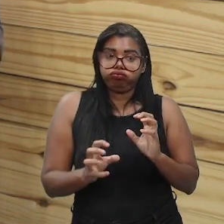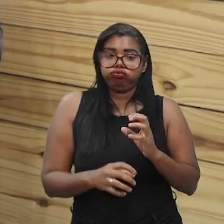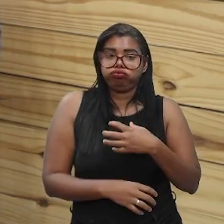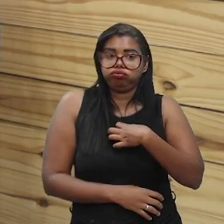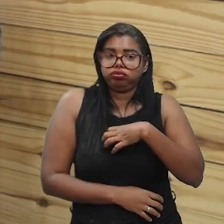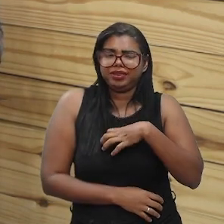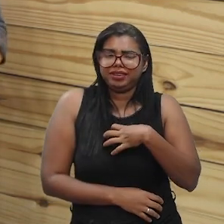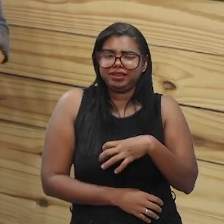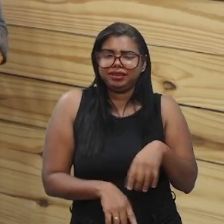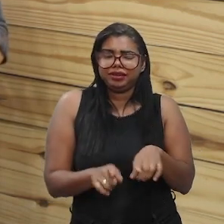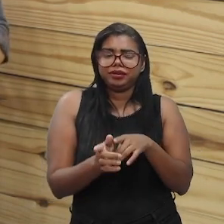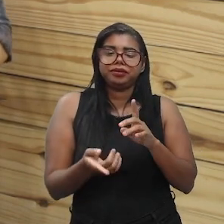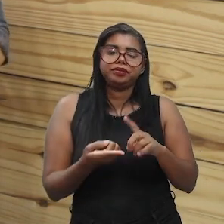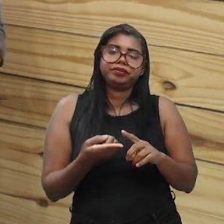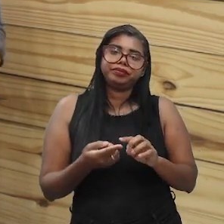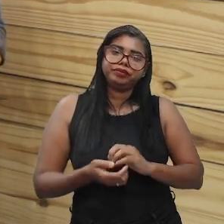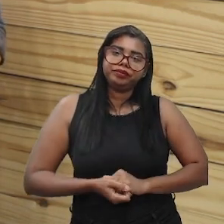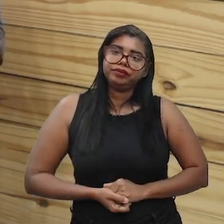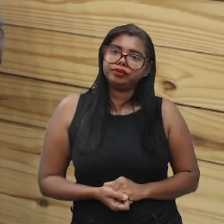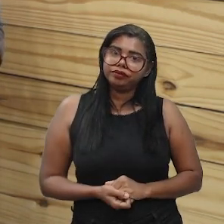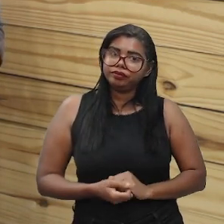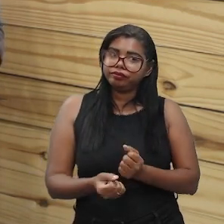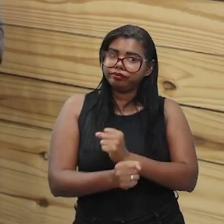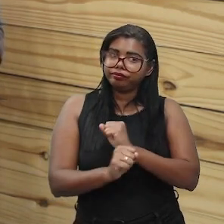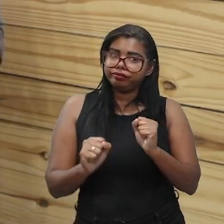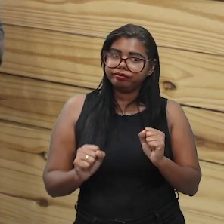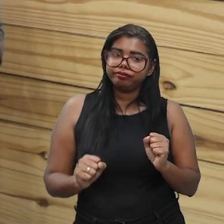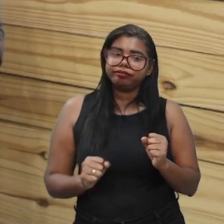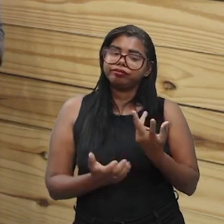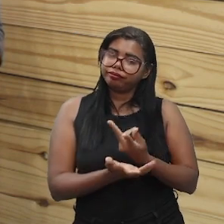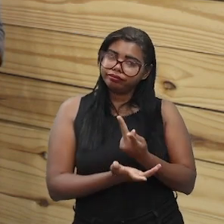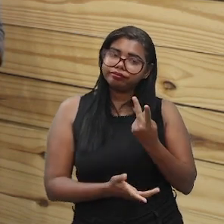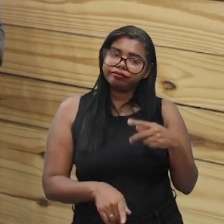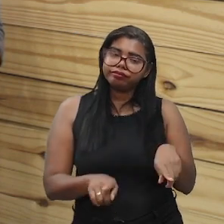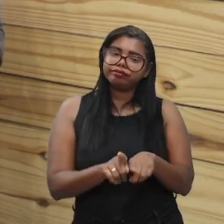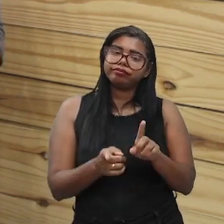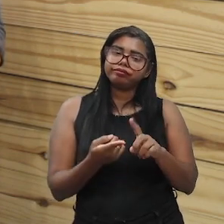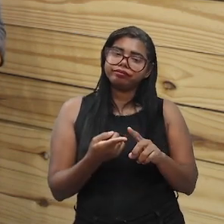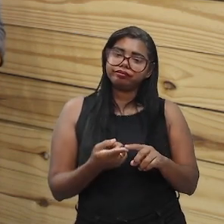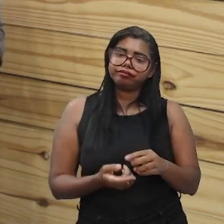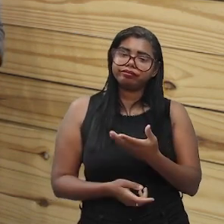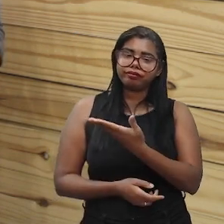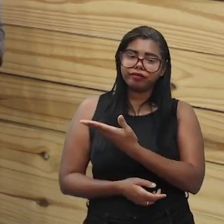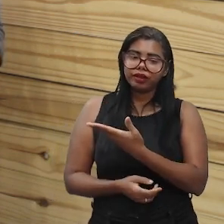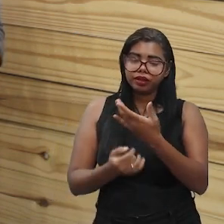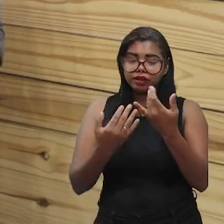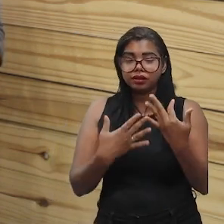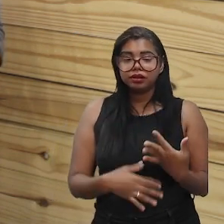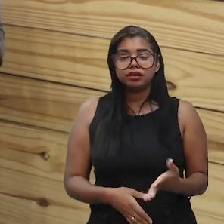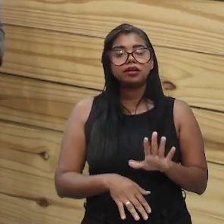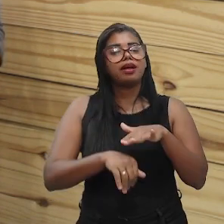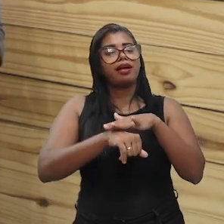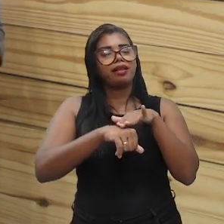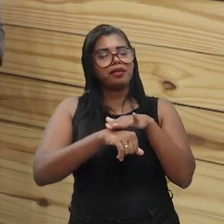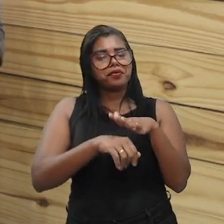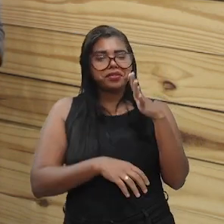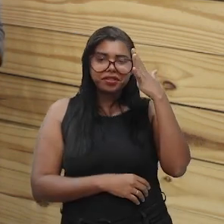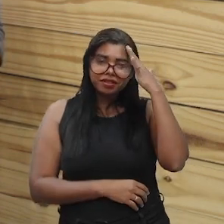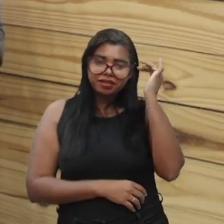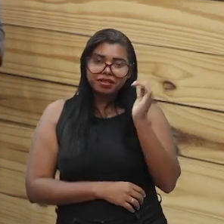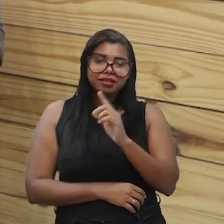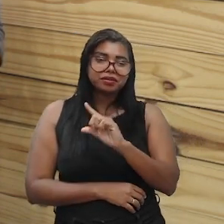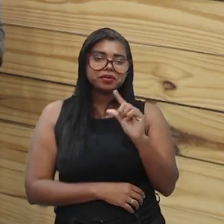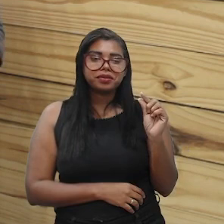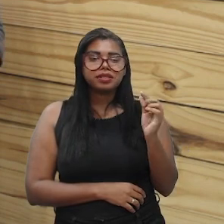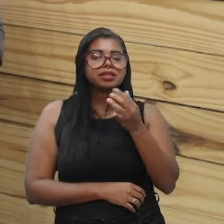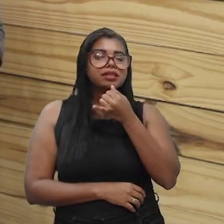também a gente estabelecer limites. Existe aquela conversa, né, muitas vezes, quando a gente sai, aí a gente